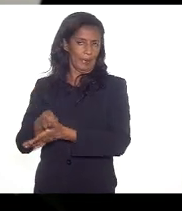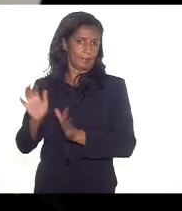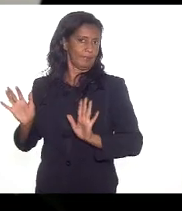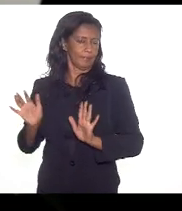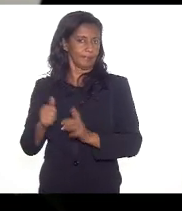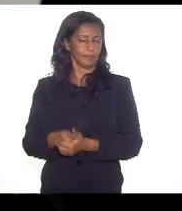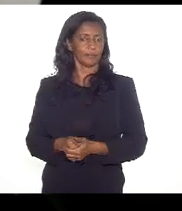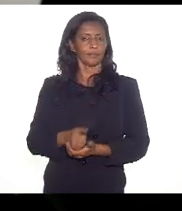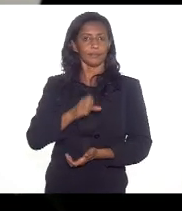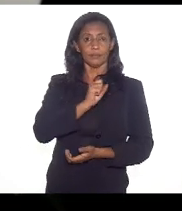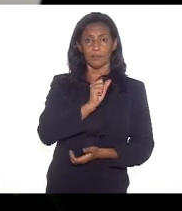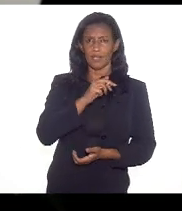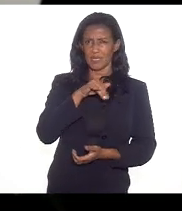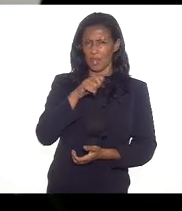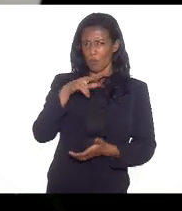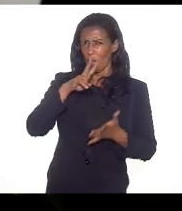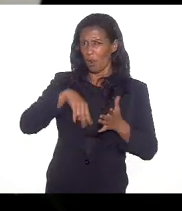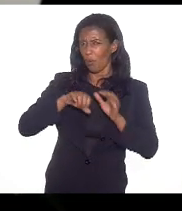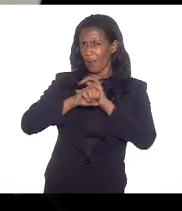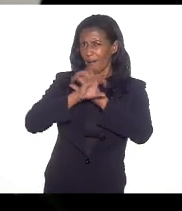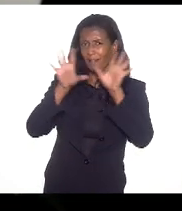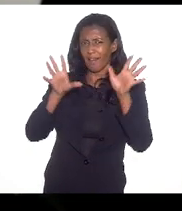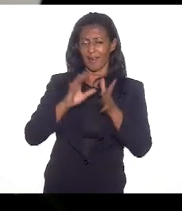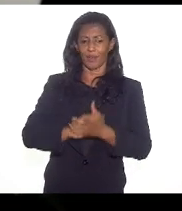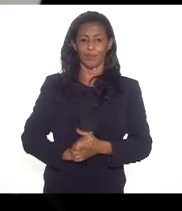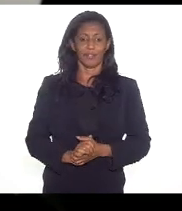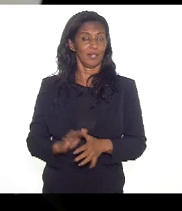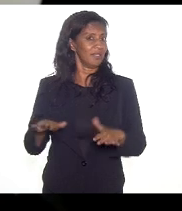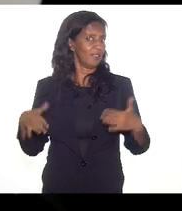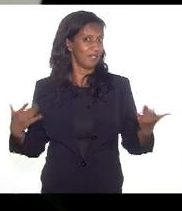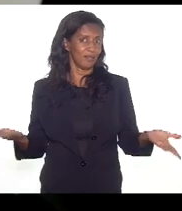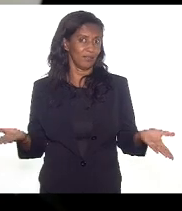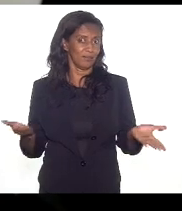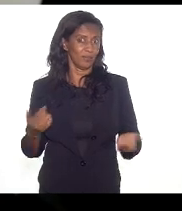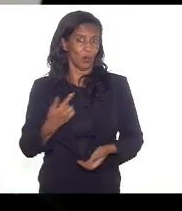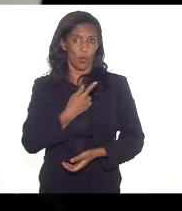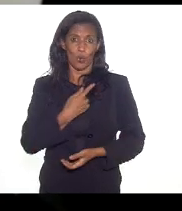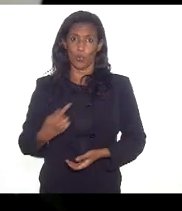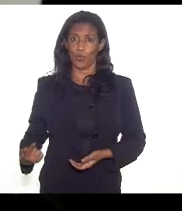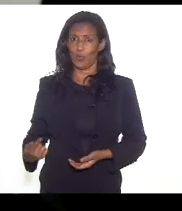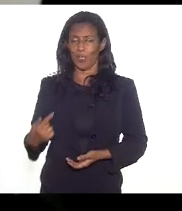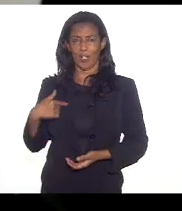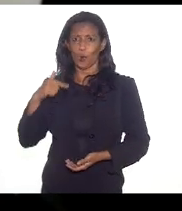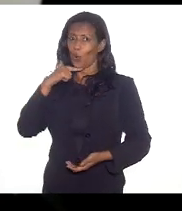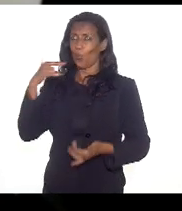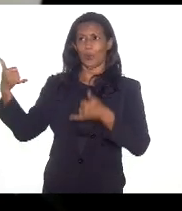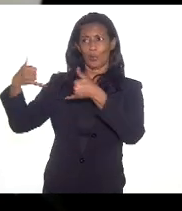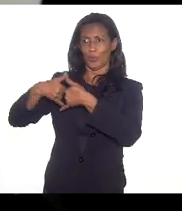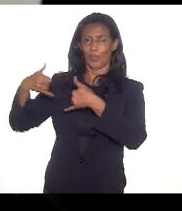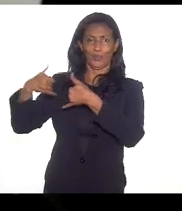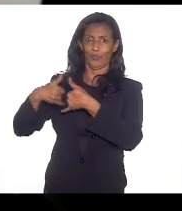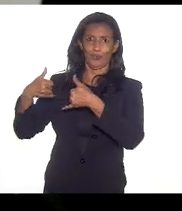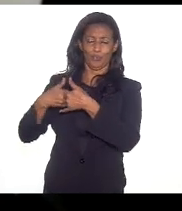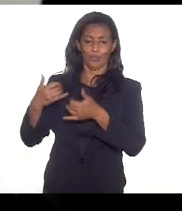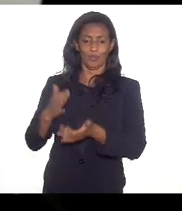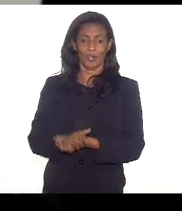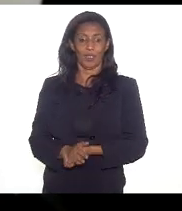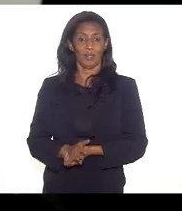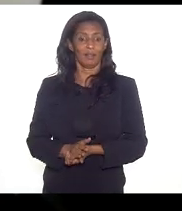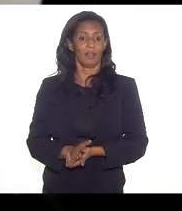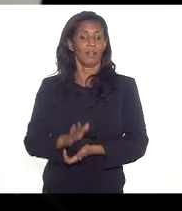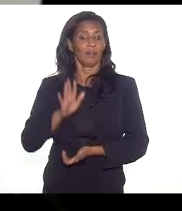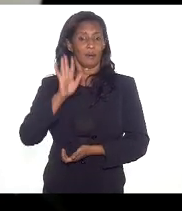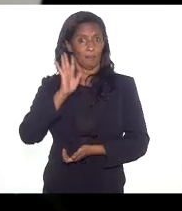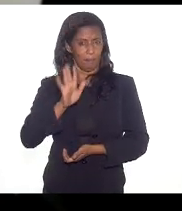o Samuel leu aí é bem claro. Então, o governador está fora de área, eu tentei falar, não consegui, mas a gente fala